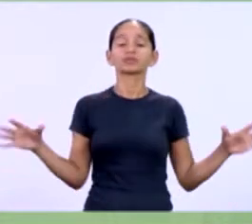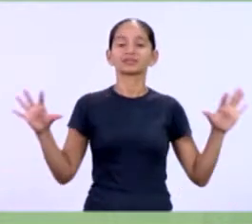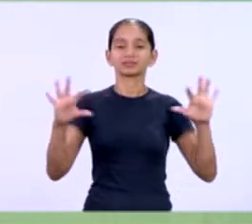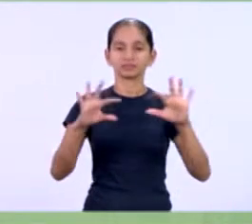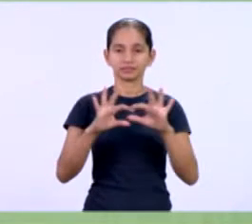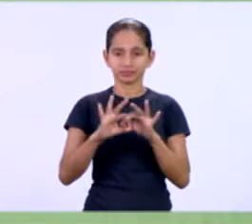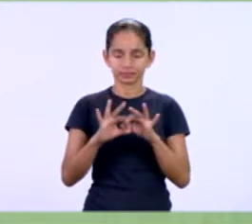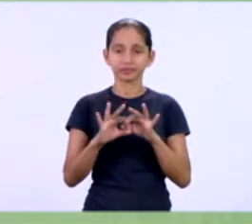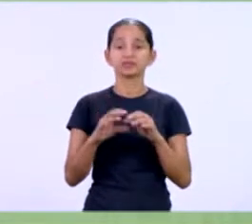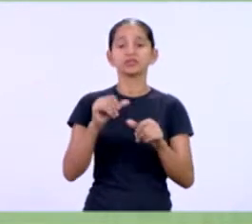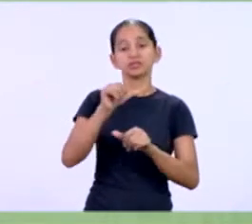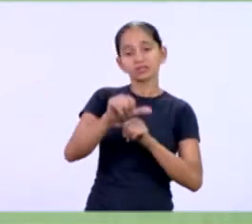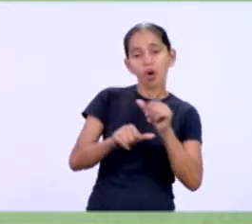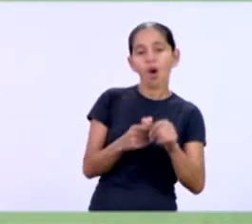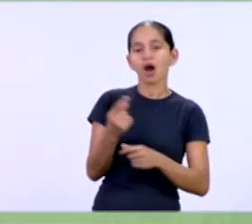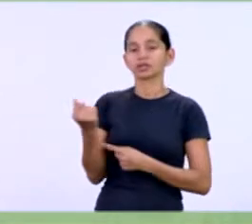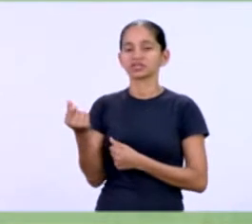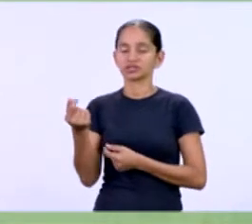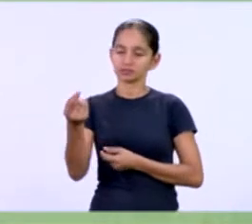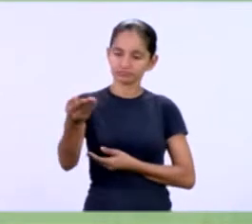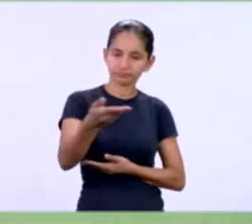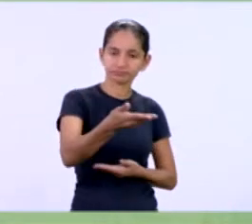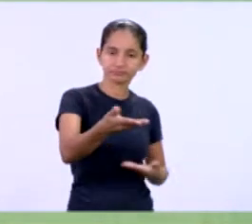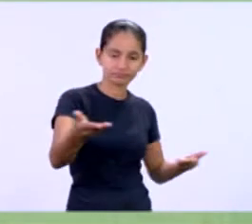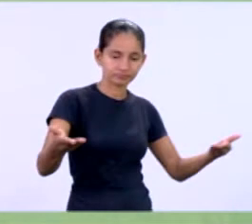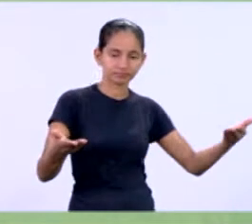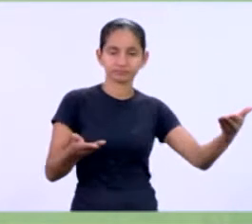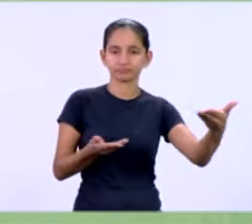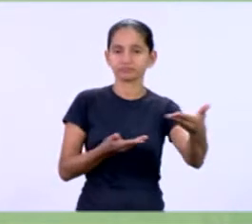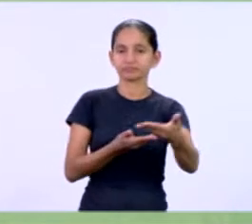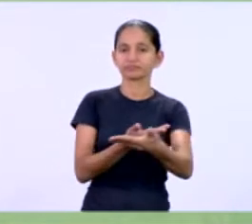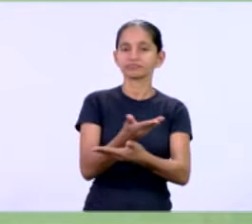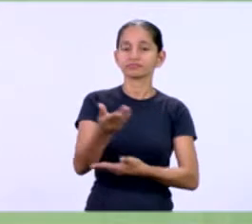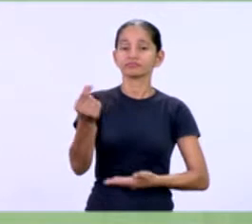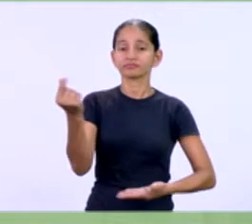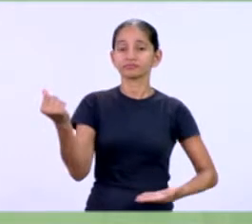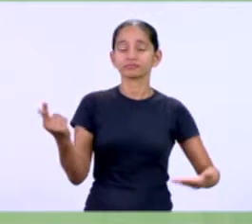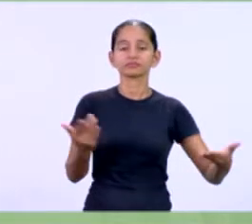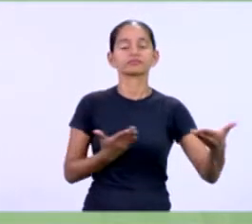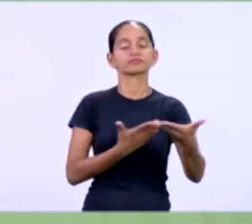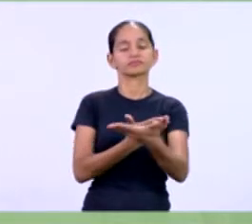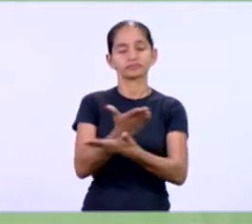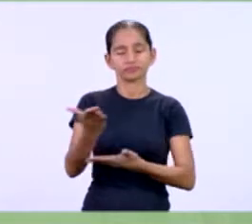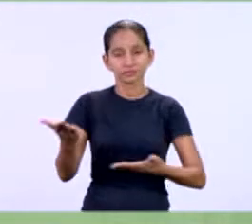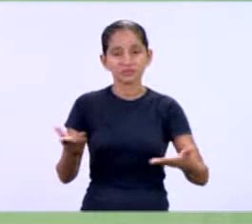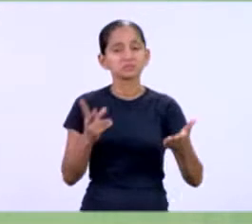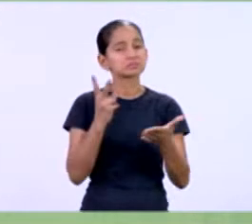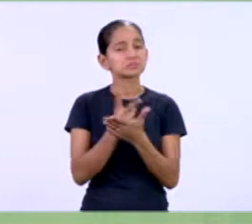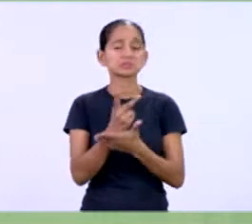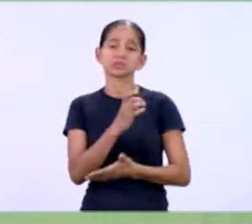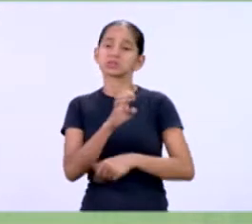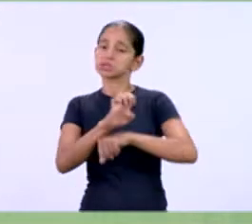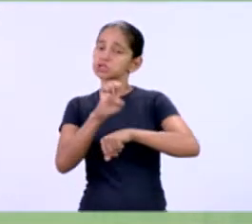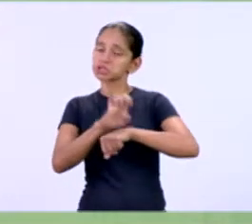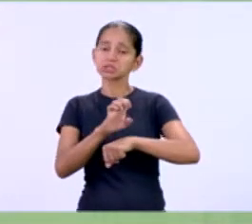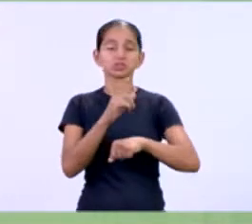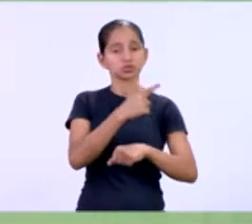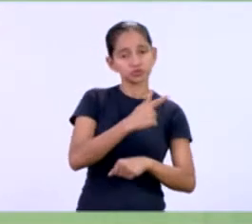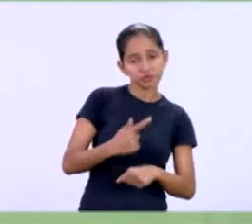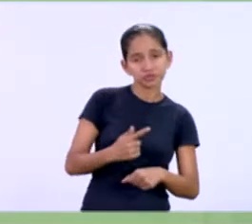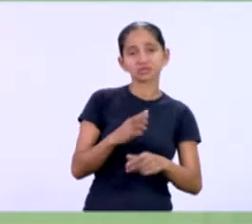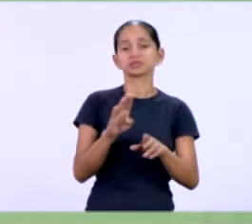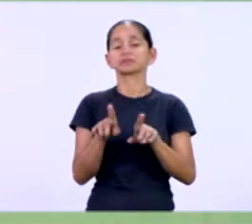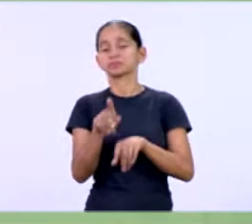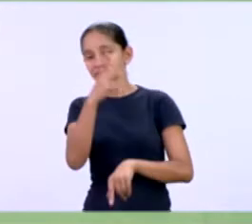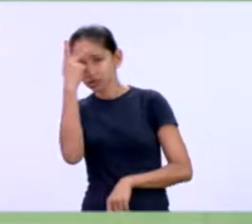na transferência de dinheiro entre as pessoas, empresas e órgãos governamentais.